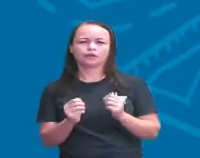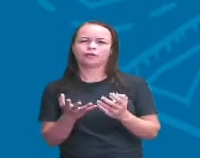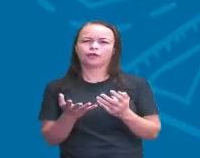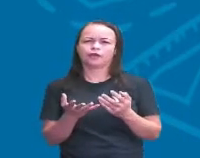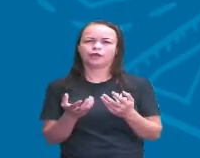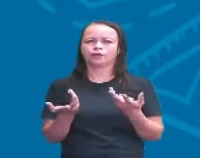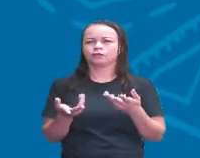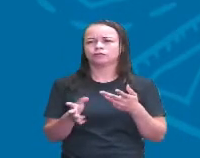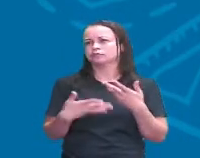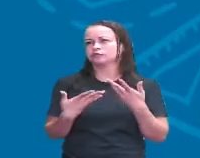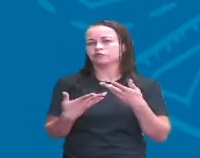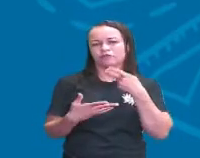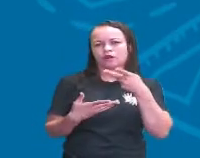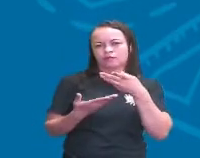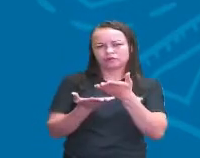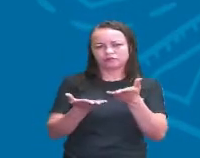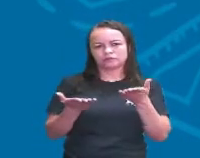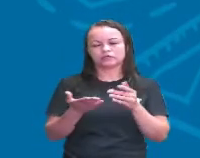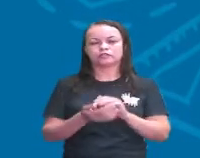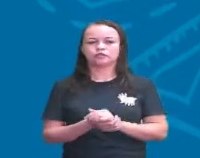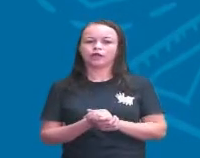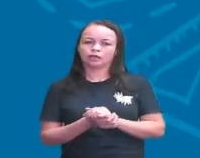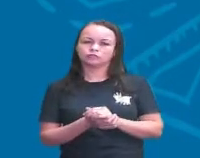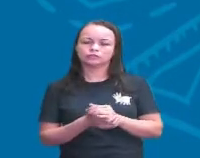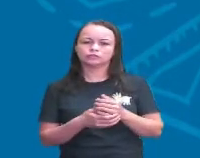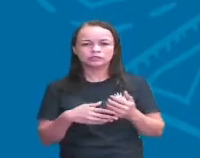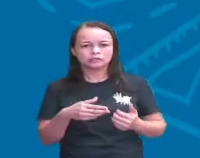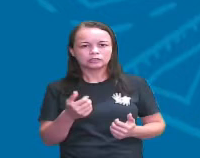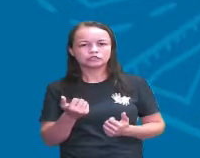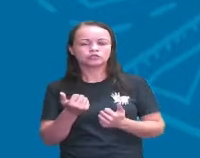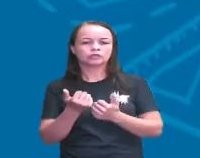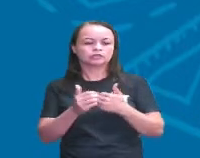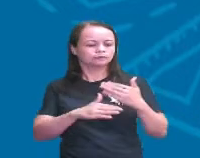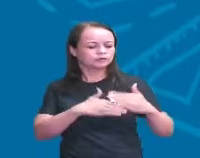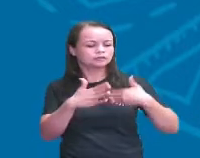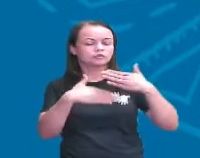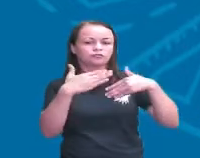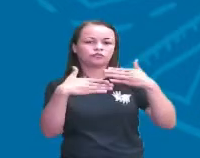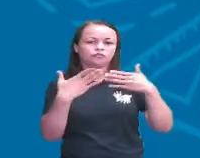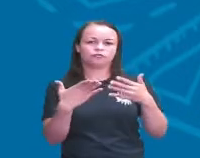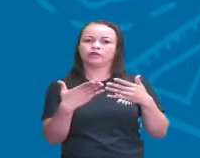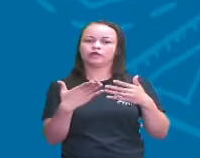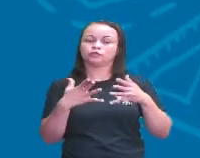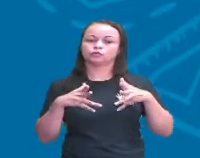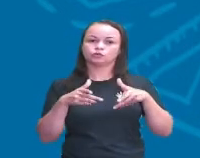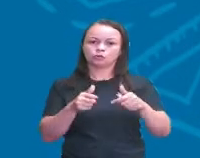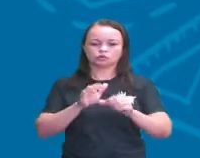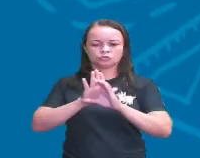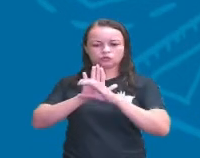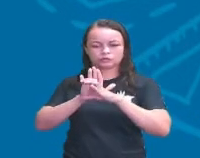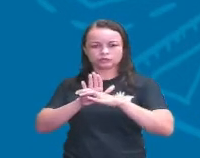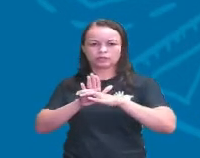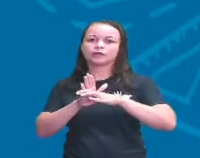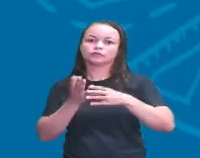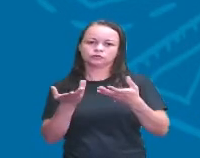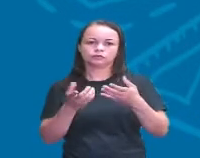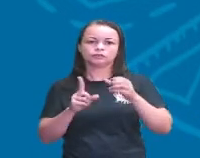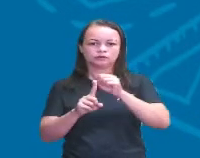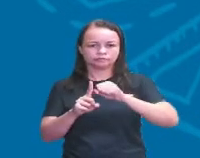dizer, citar melhor para vocês, puderam se estabelecer e desenvolver todo o nosso conceito de sociedade. Então vamos